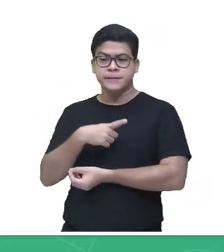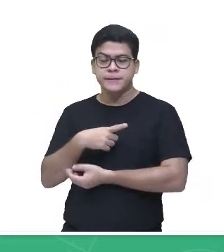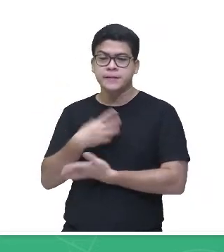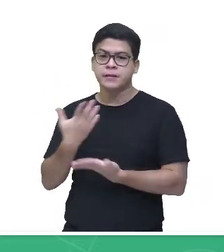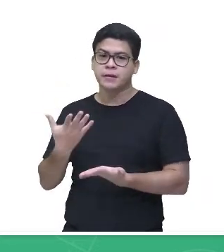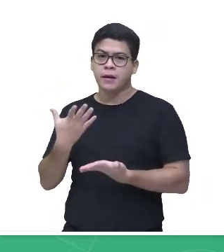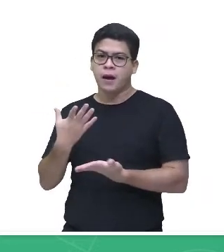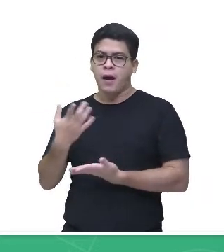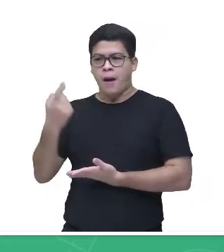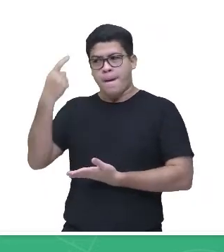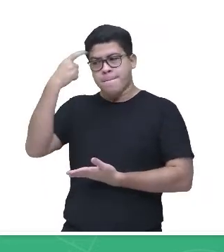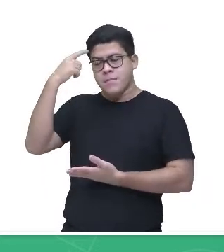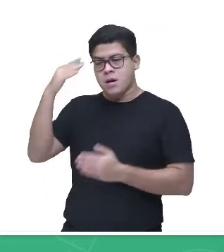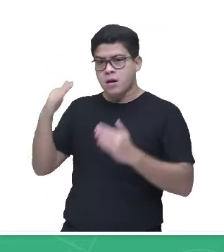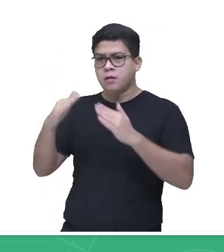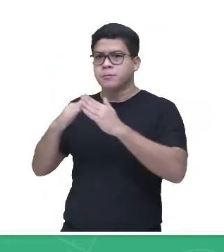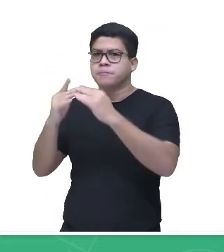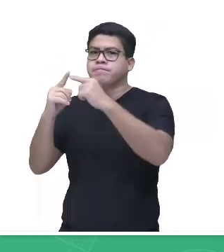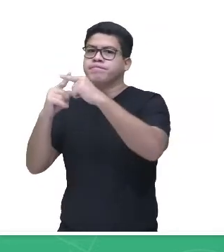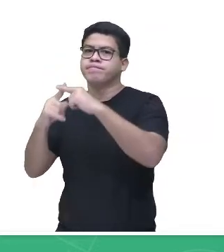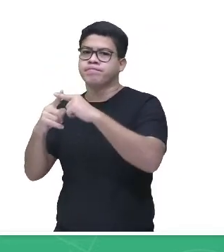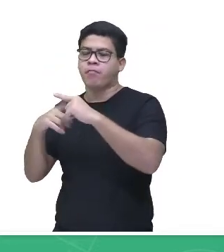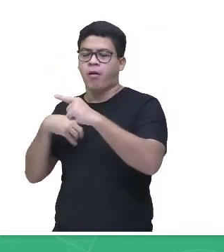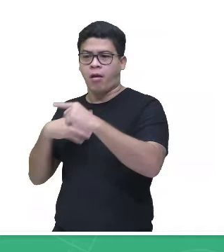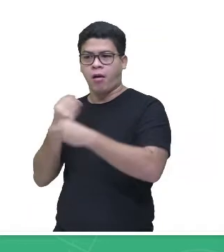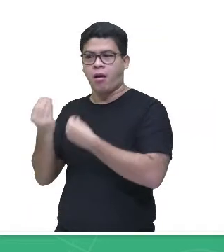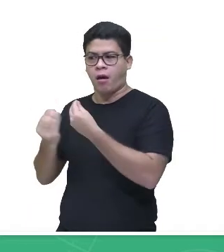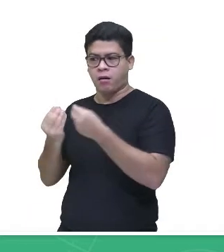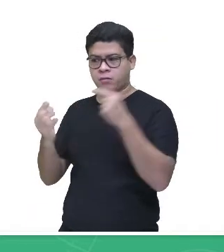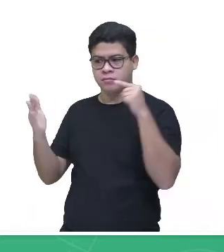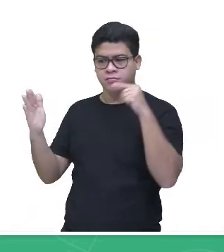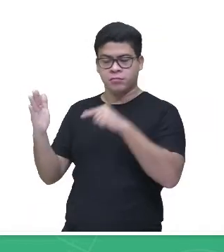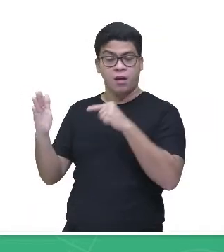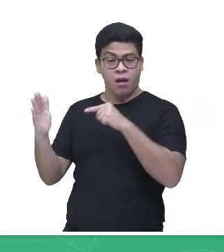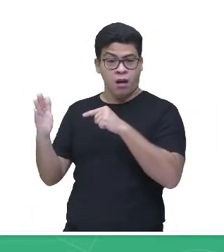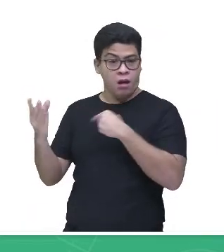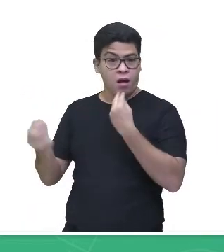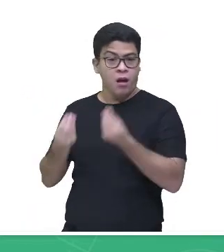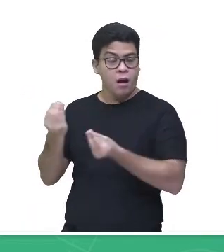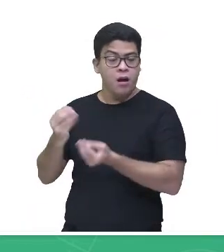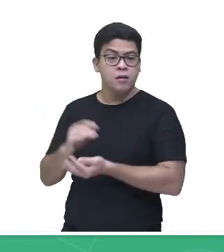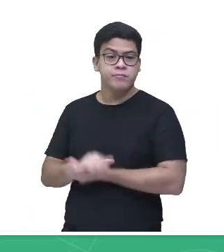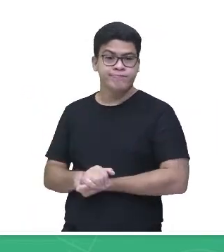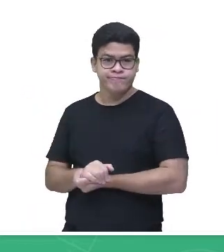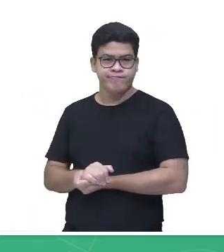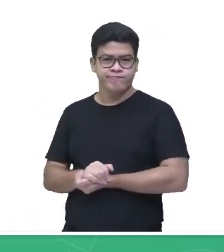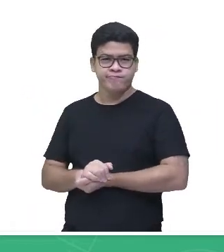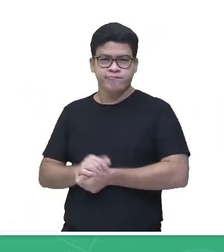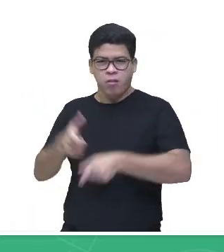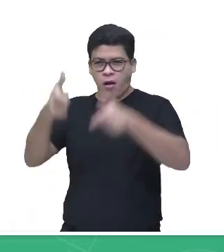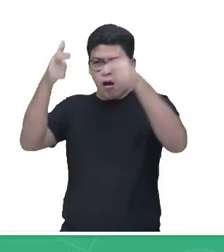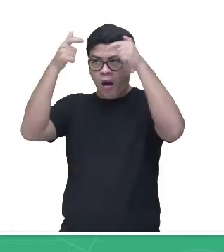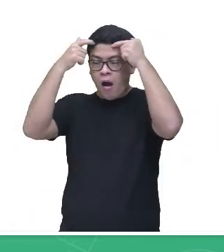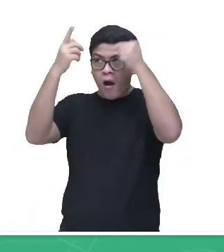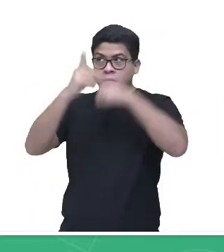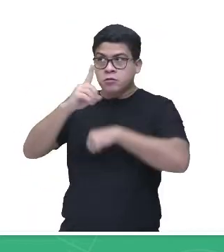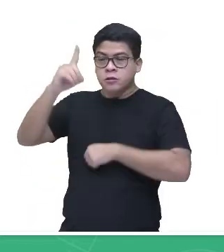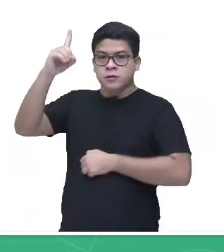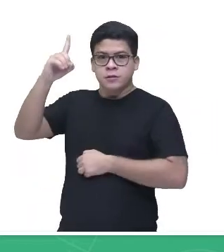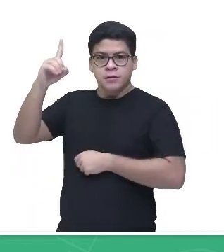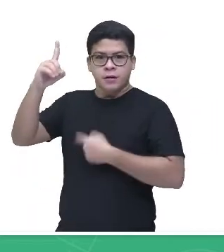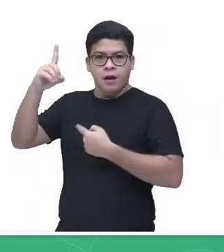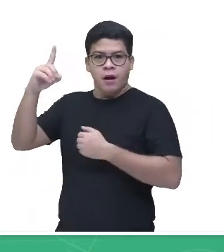era justamente a igreja. Porque a igreja achava que, como a ideia de ser rei era um direito divino, ela estava